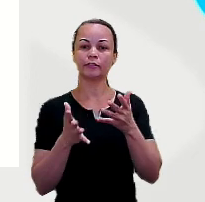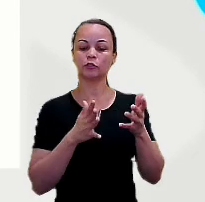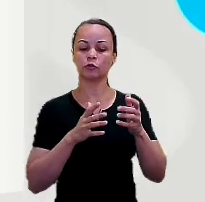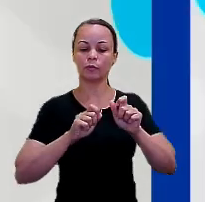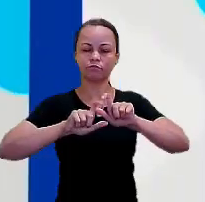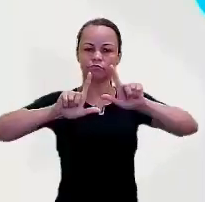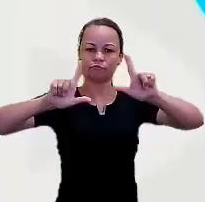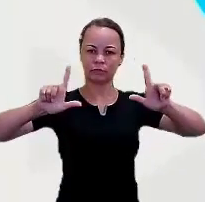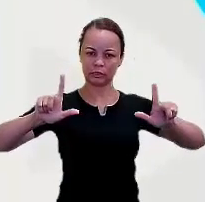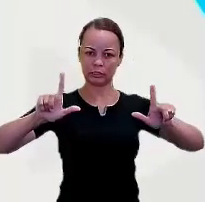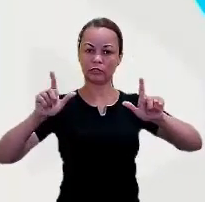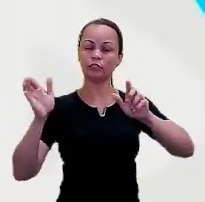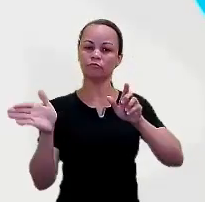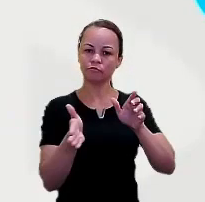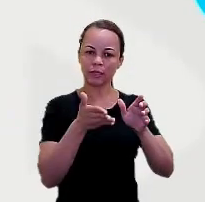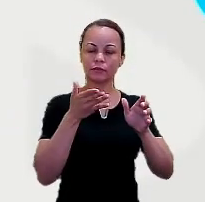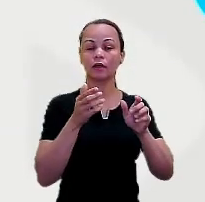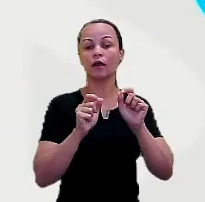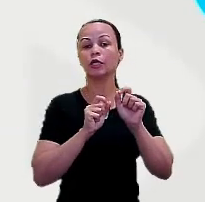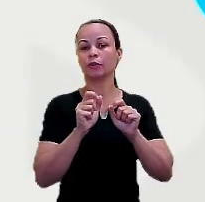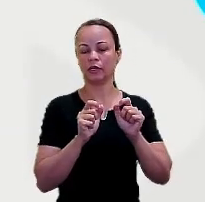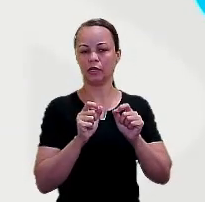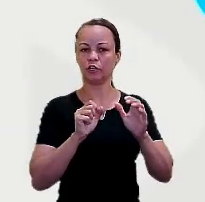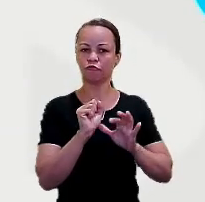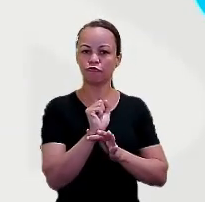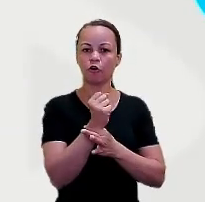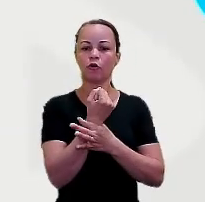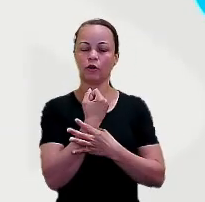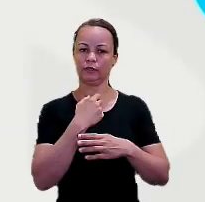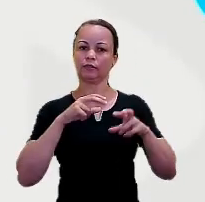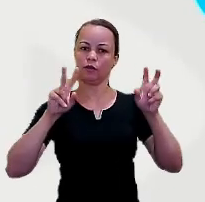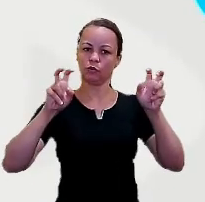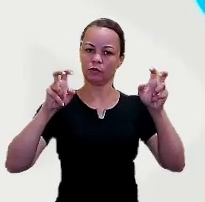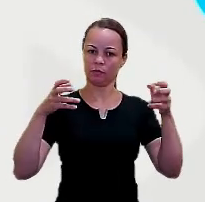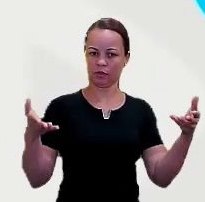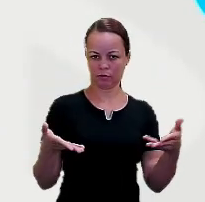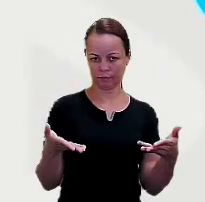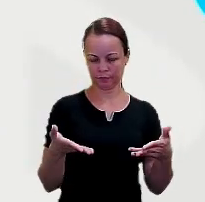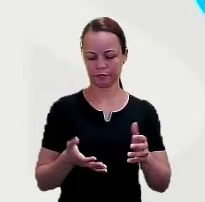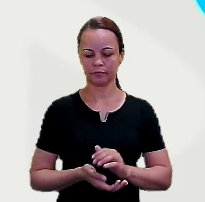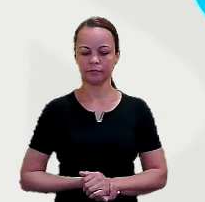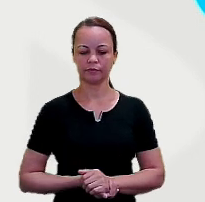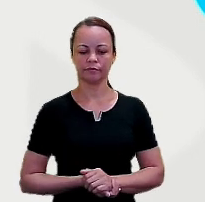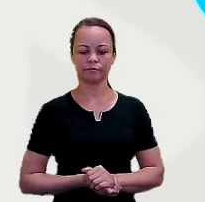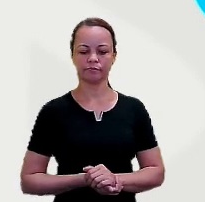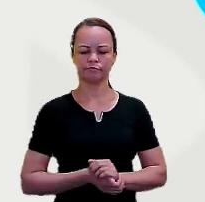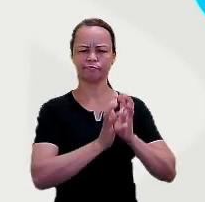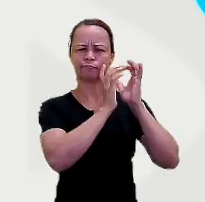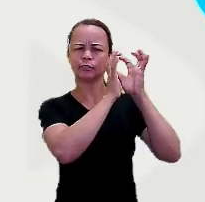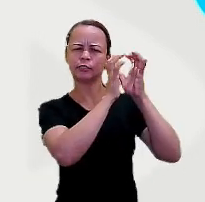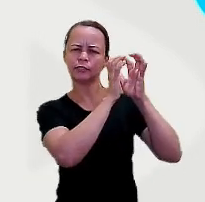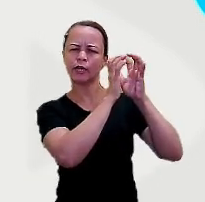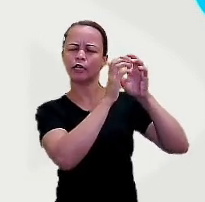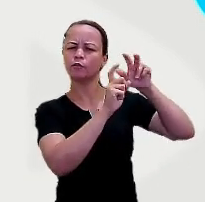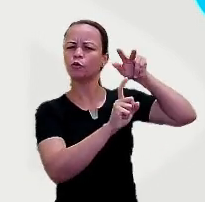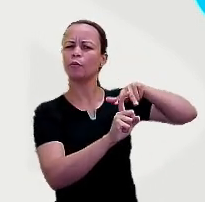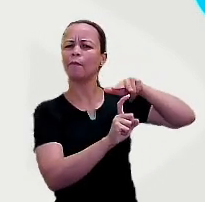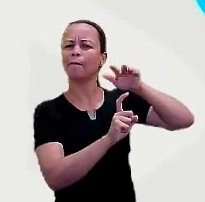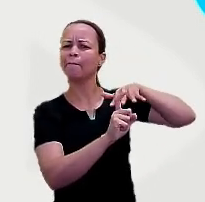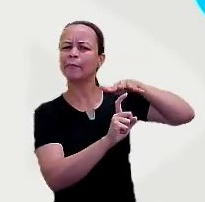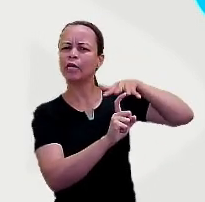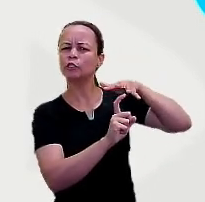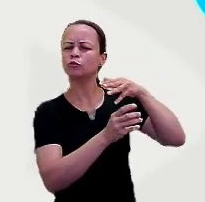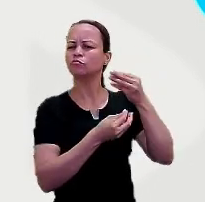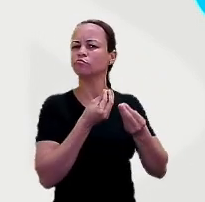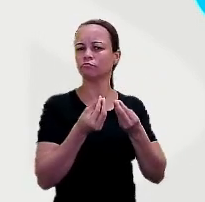para justamente fortalecer a nossa temática de hoje. Mitos do cérebro. É isso mesmo que